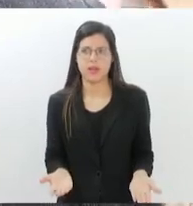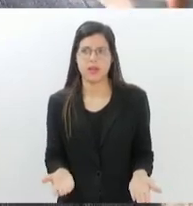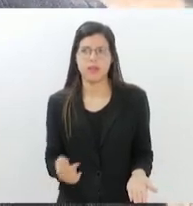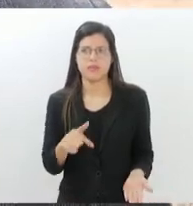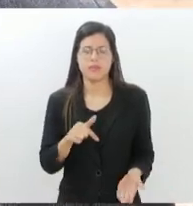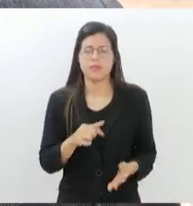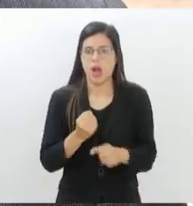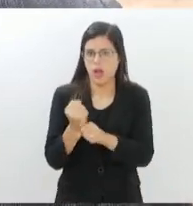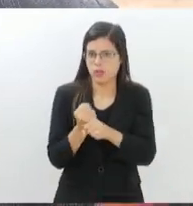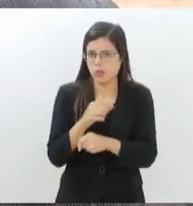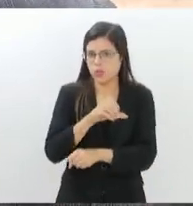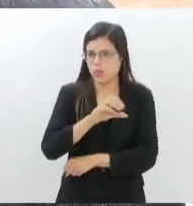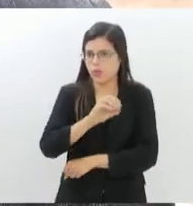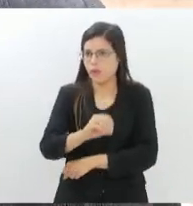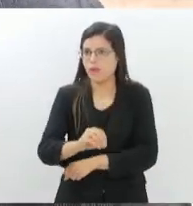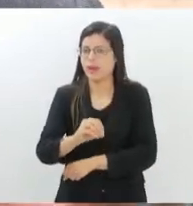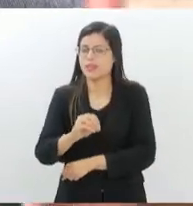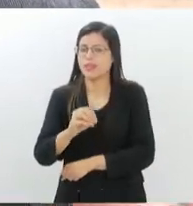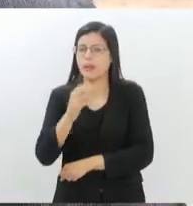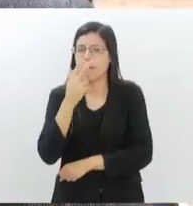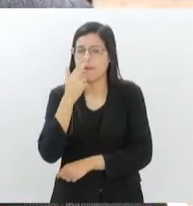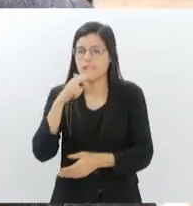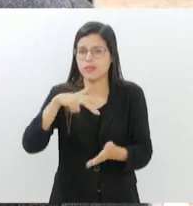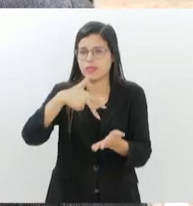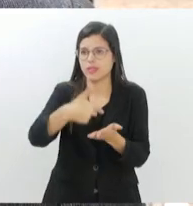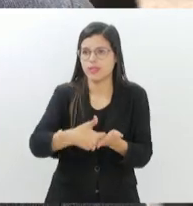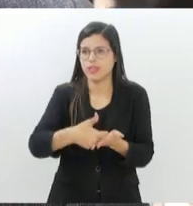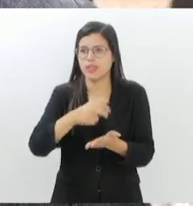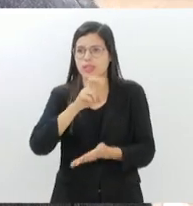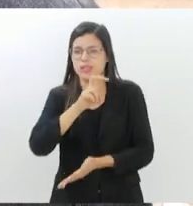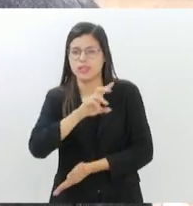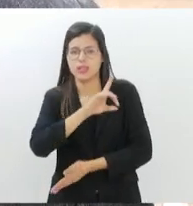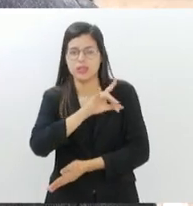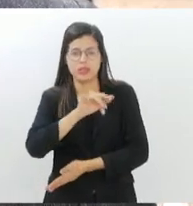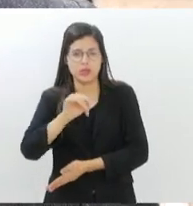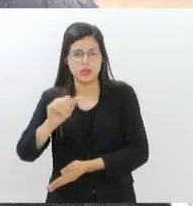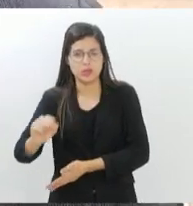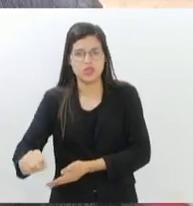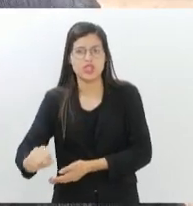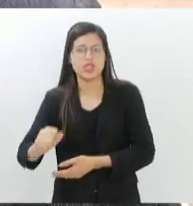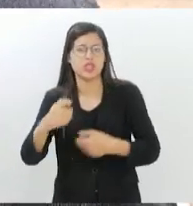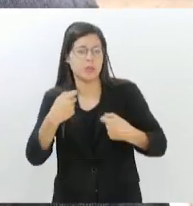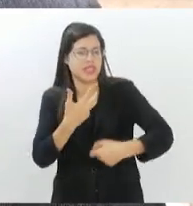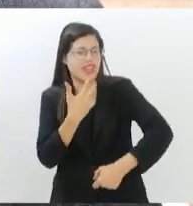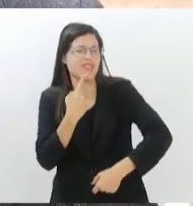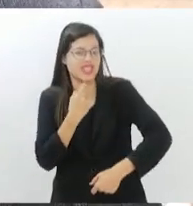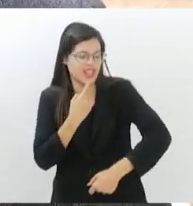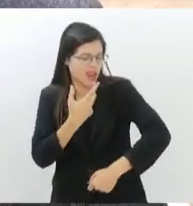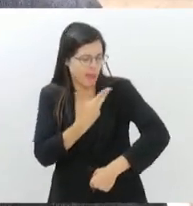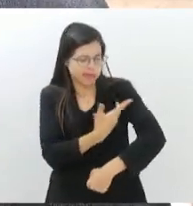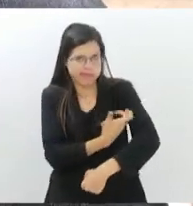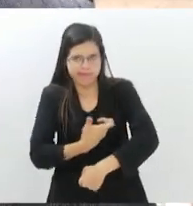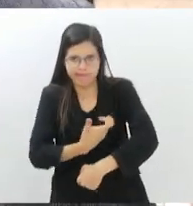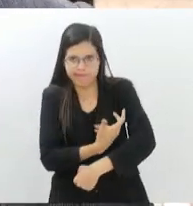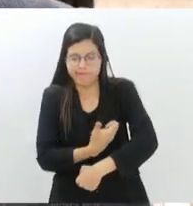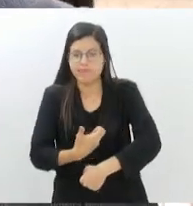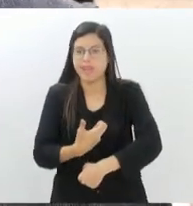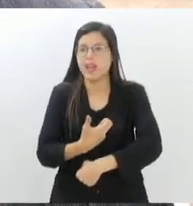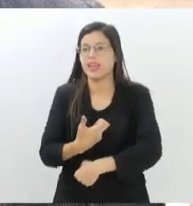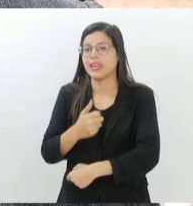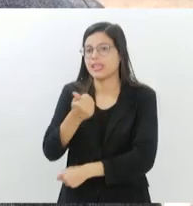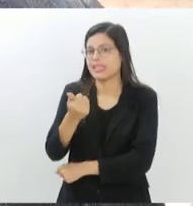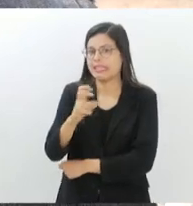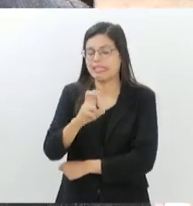paciente gastava 5 dias, era transfundido em 2, 3 unidades de sangue, ficava umas 15, 20